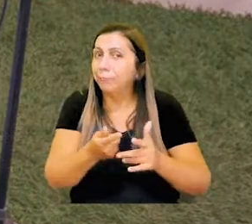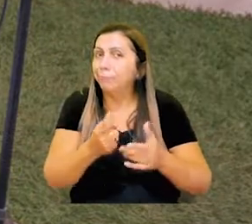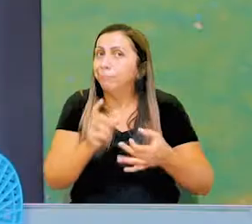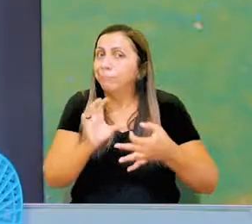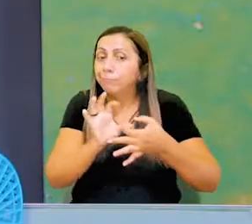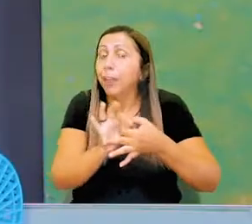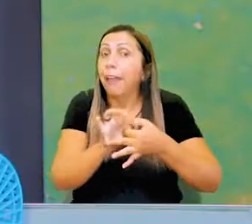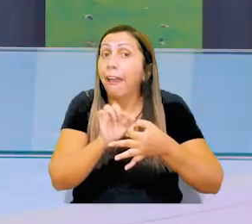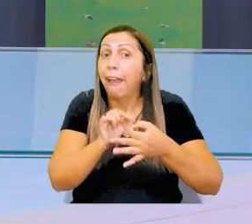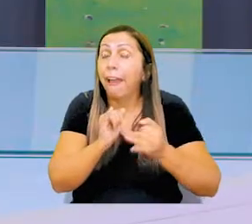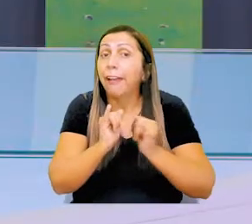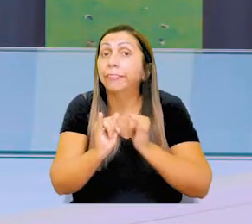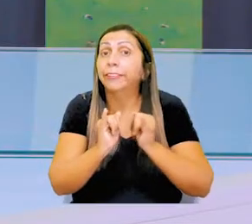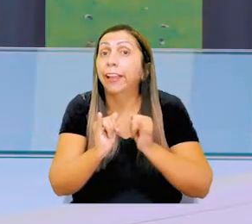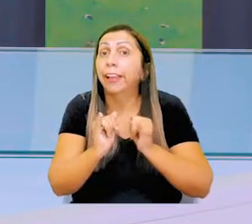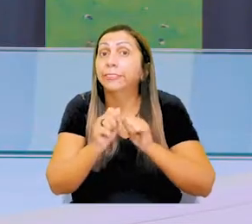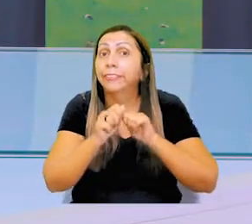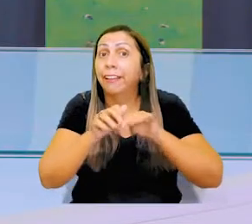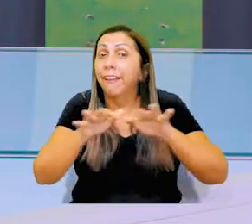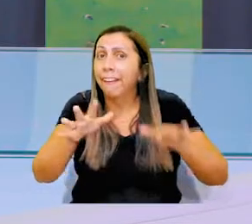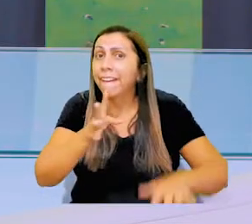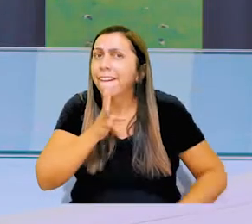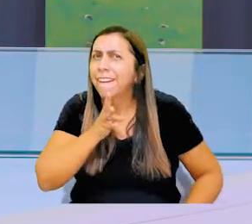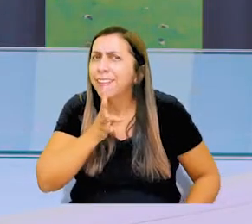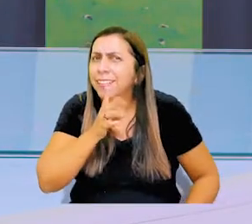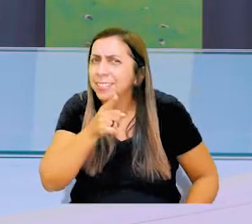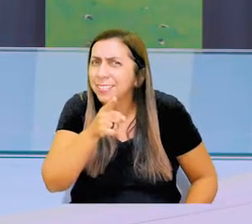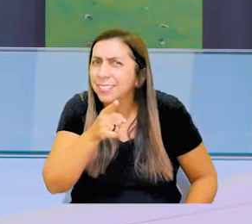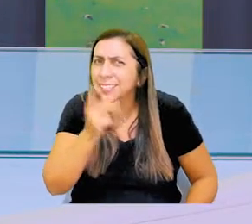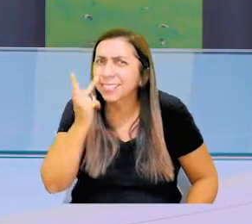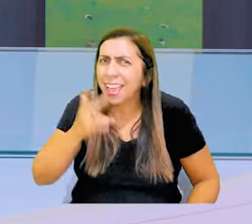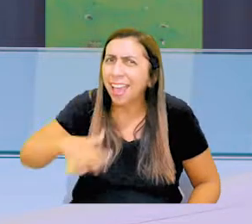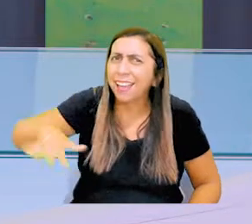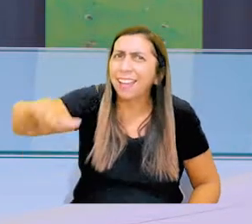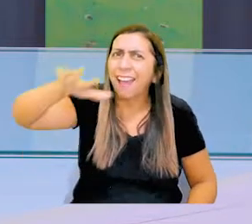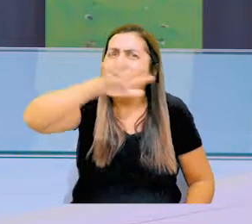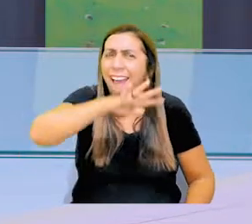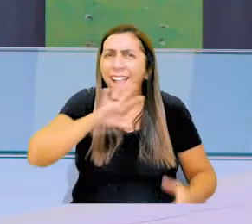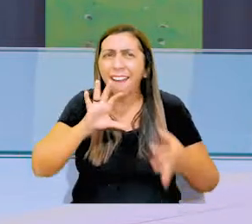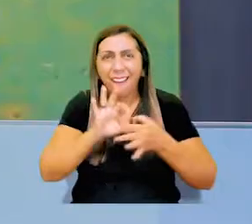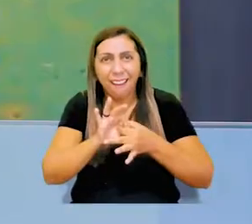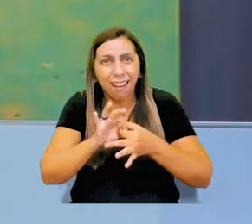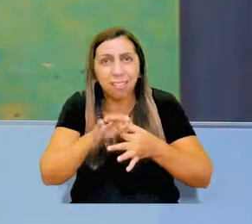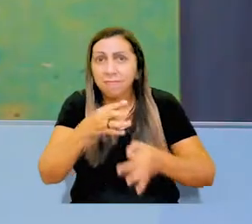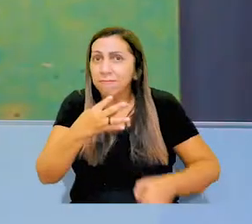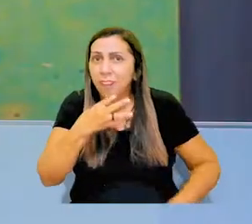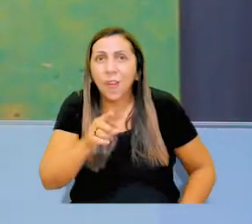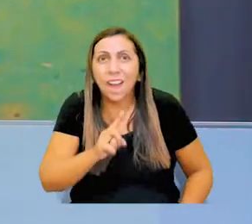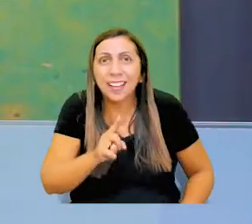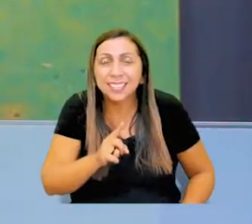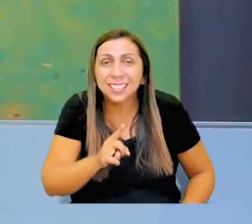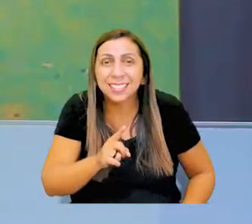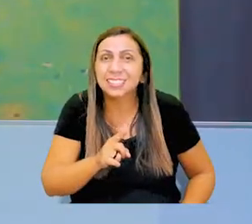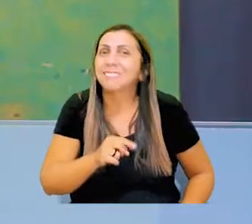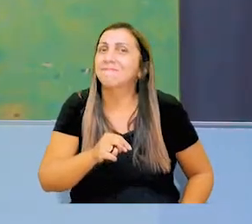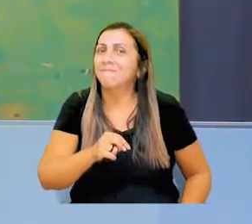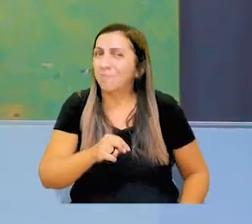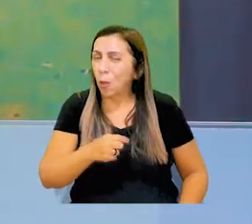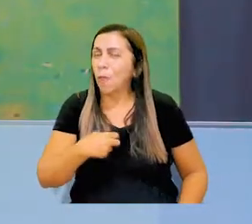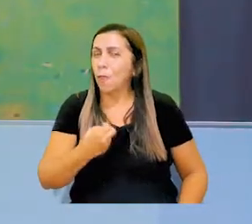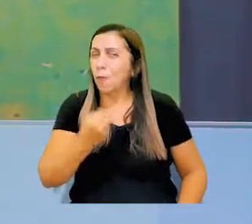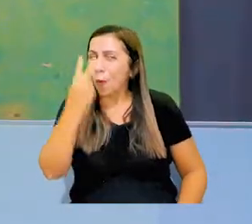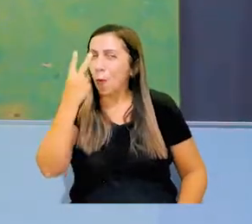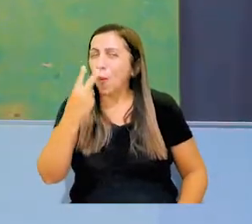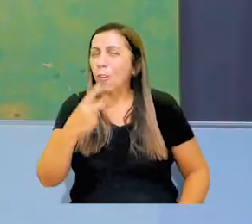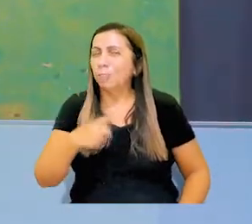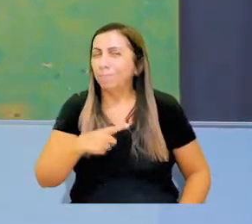tão conectado. Falando em conectado, vocês conhecem o Ceará Conectado? Não conhece, não?